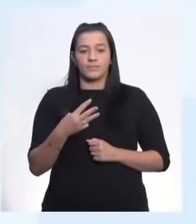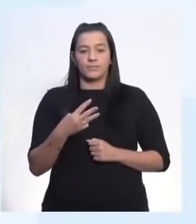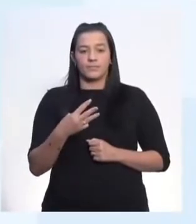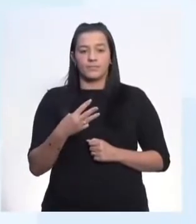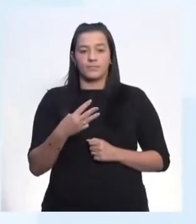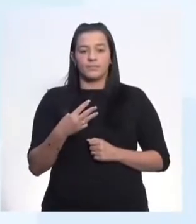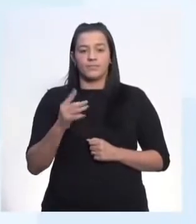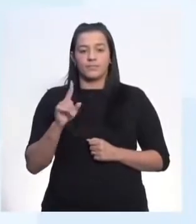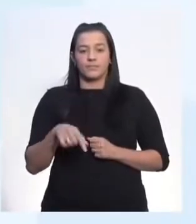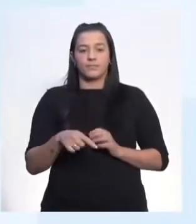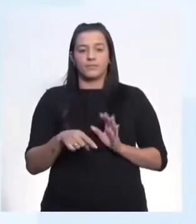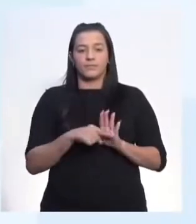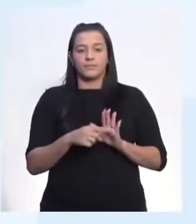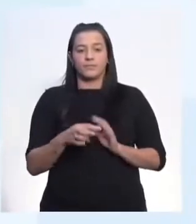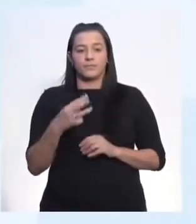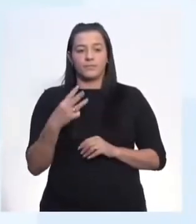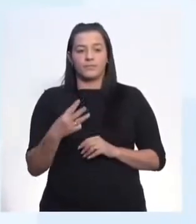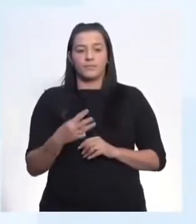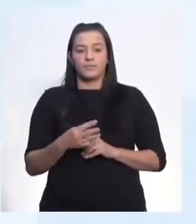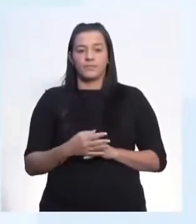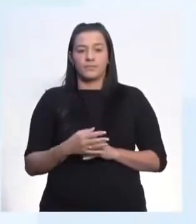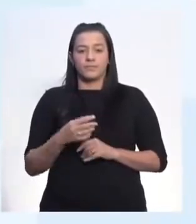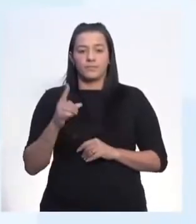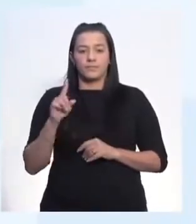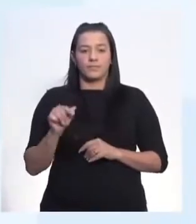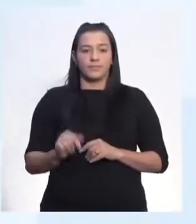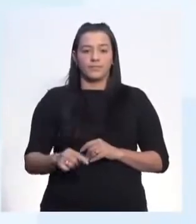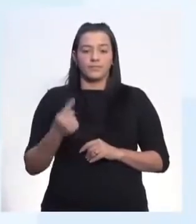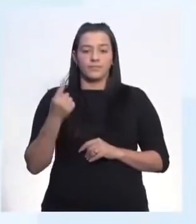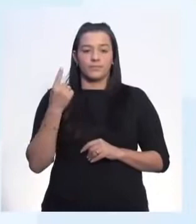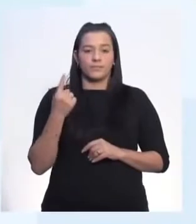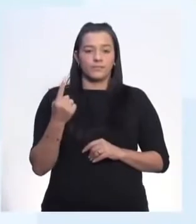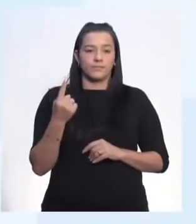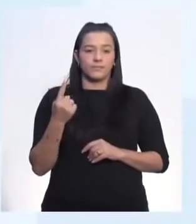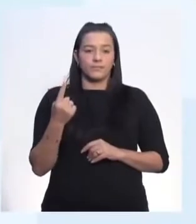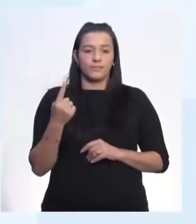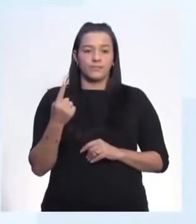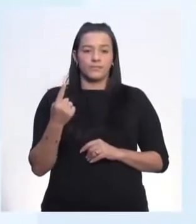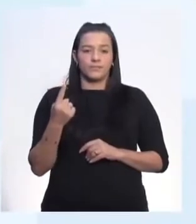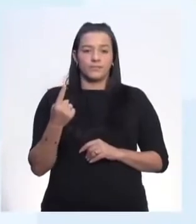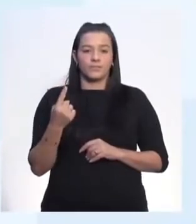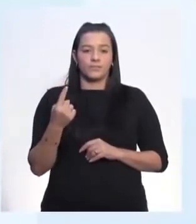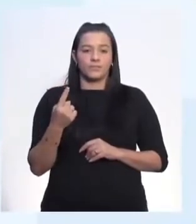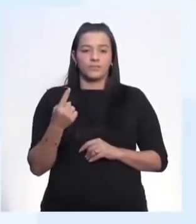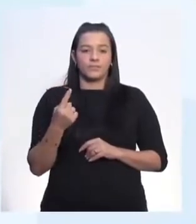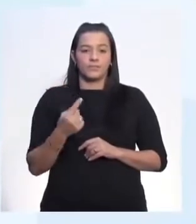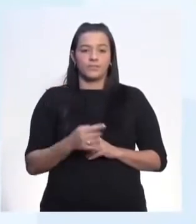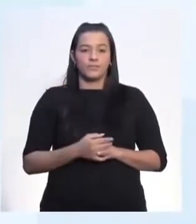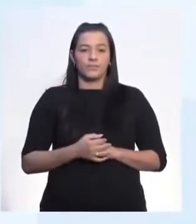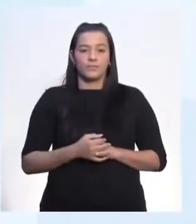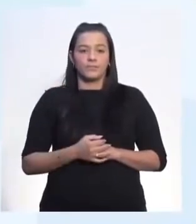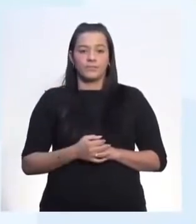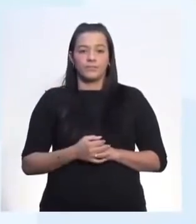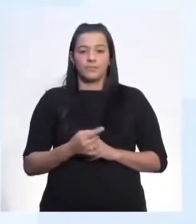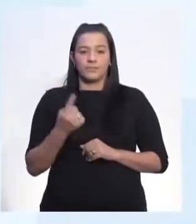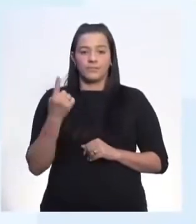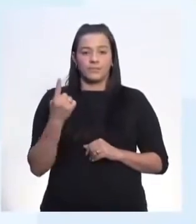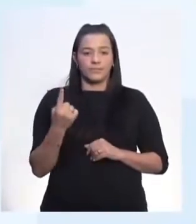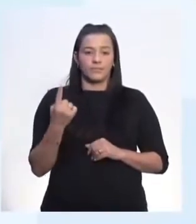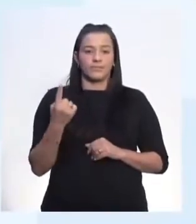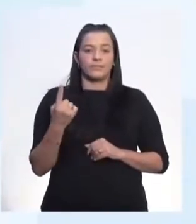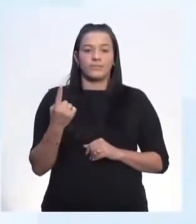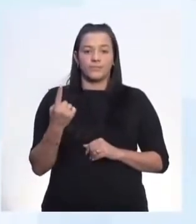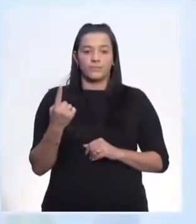mesmo? Por quê? É claro que só vai dar 1. 3 fatorial, já corto aqui, ó, vai sobrar 1,